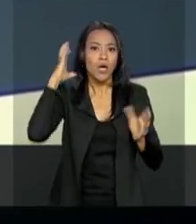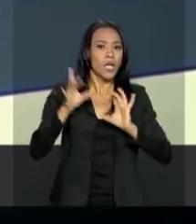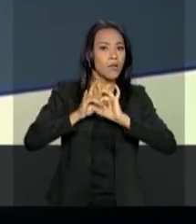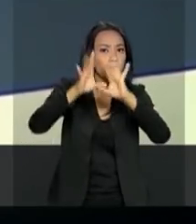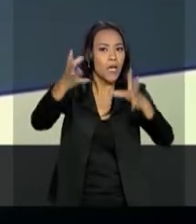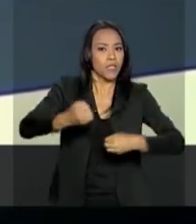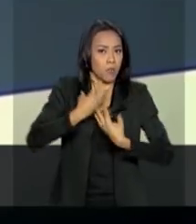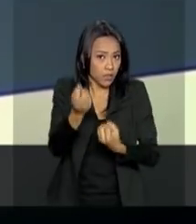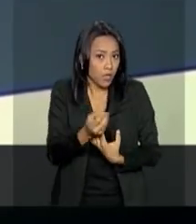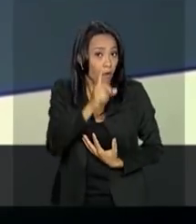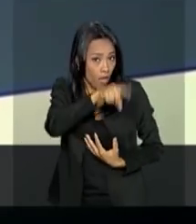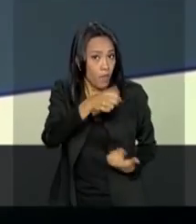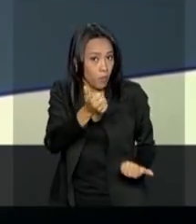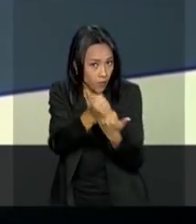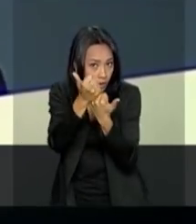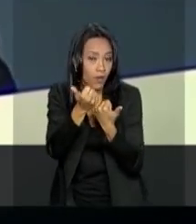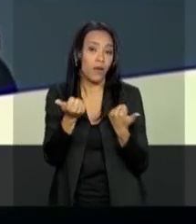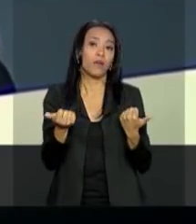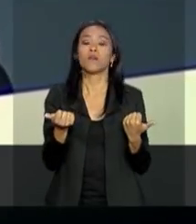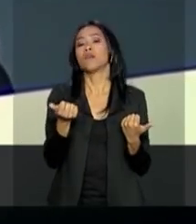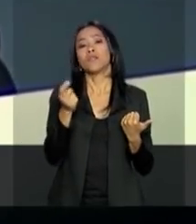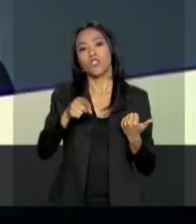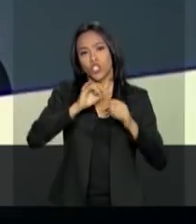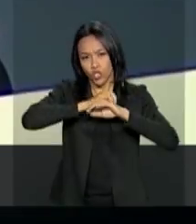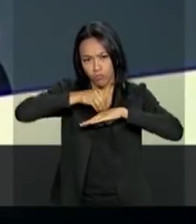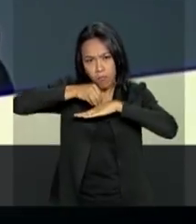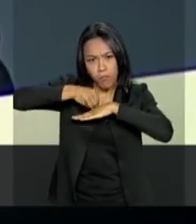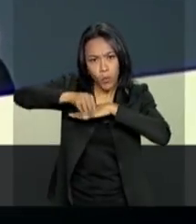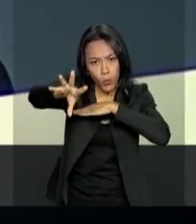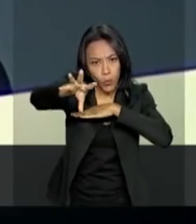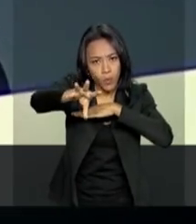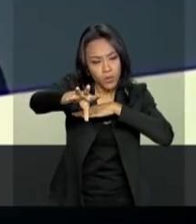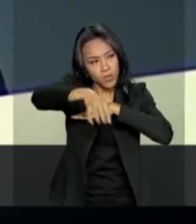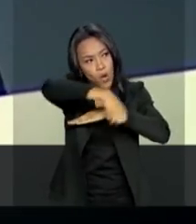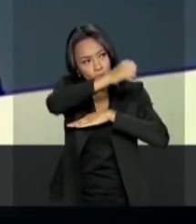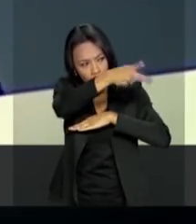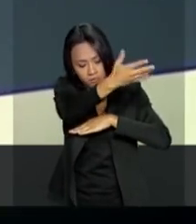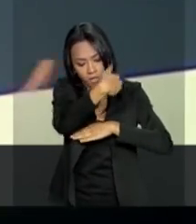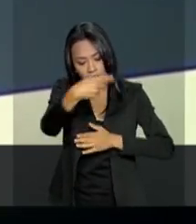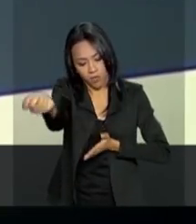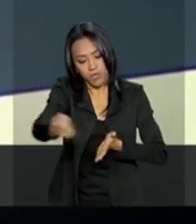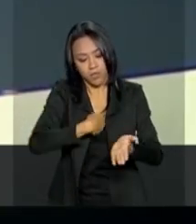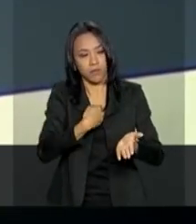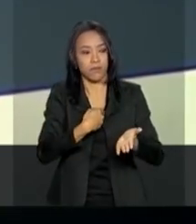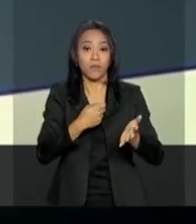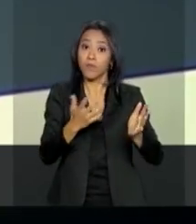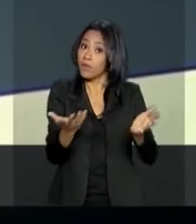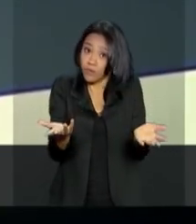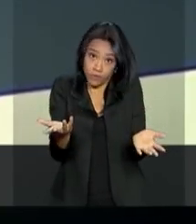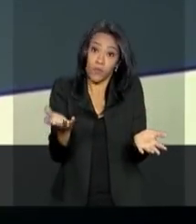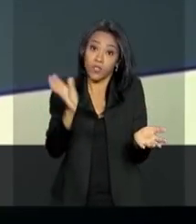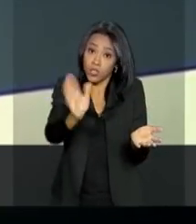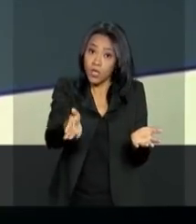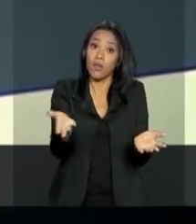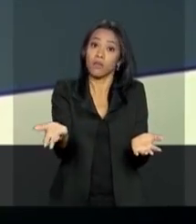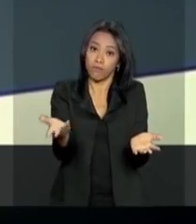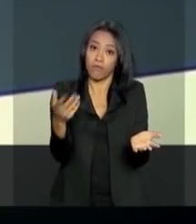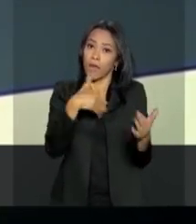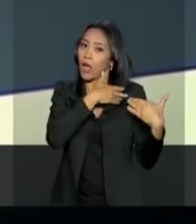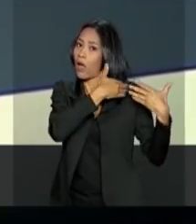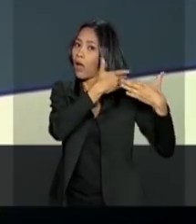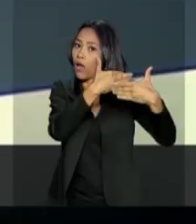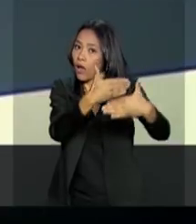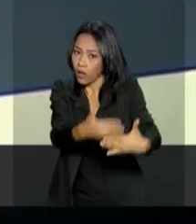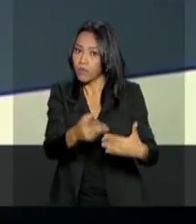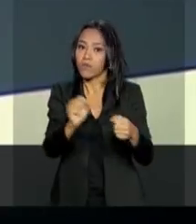informação é pena o tc a liberdade divulgação traz o ato é assim e foi o que nós fizemos ao longo do tempo